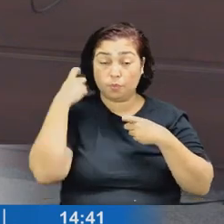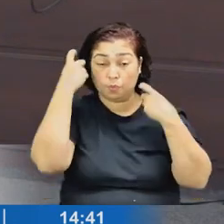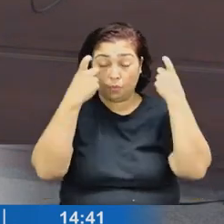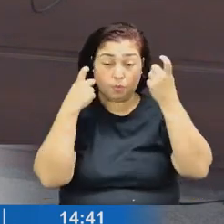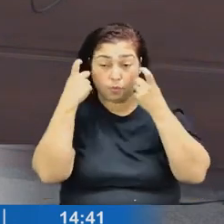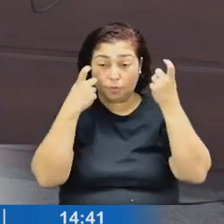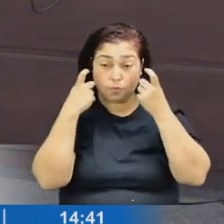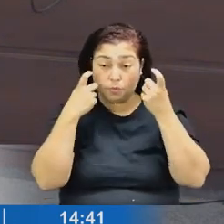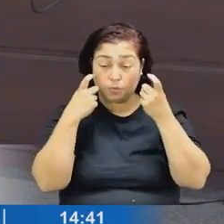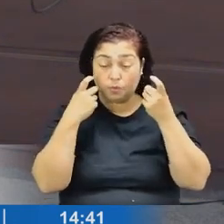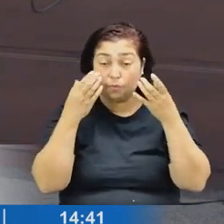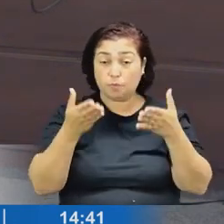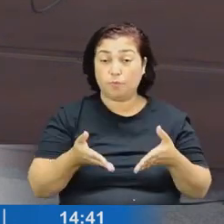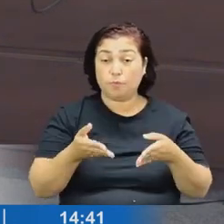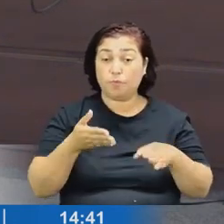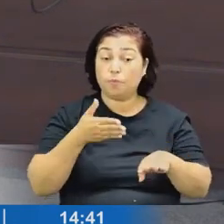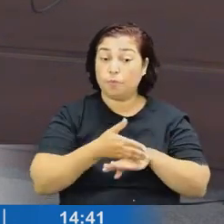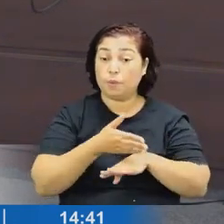preparo